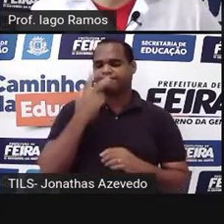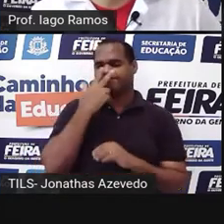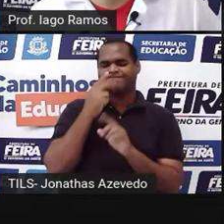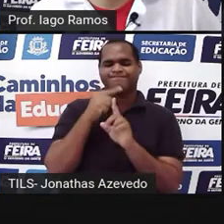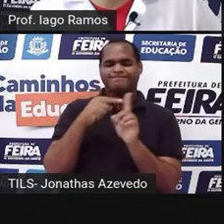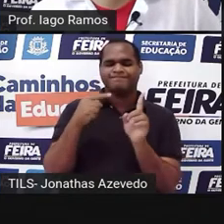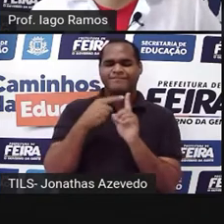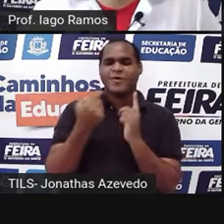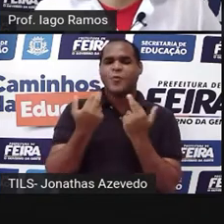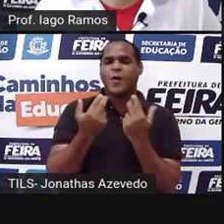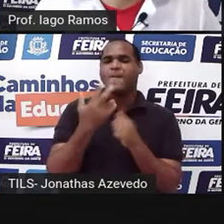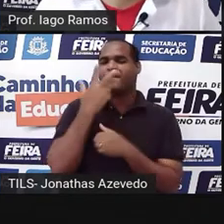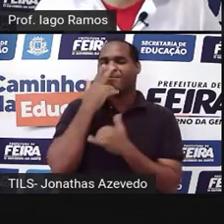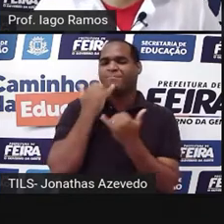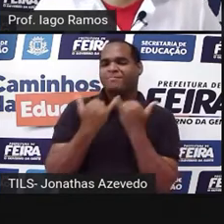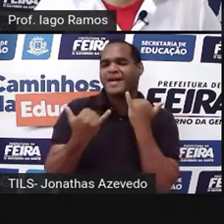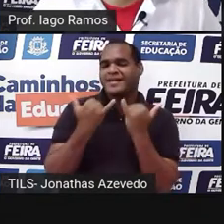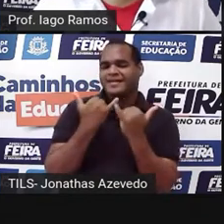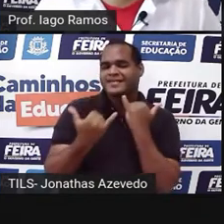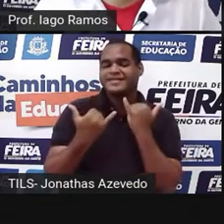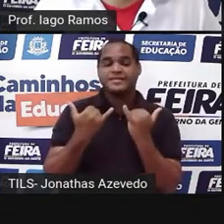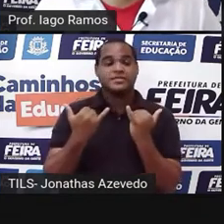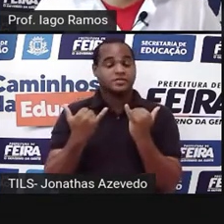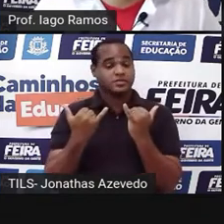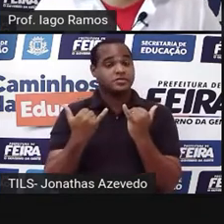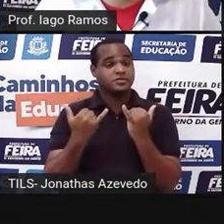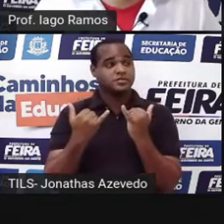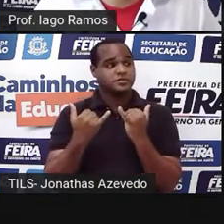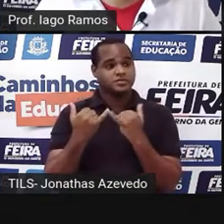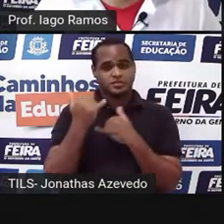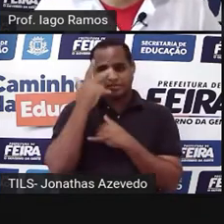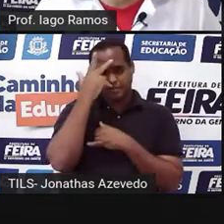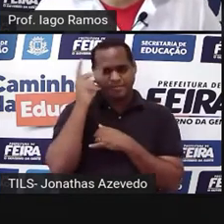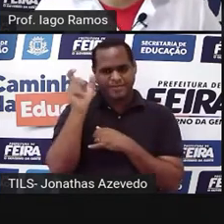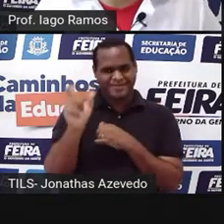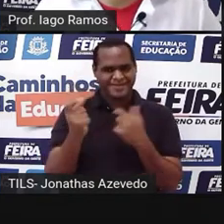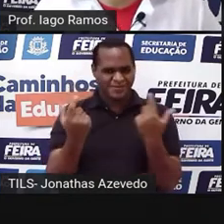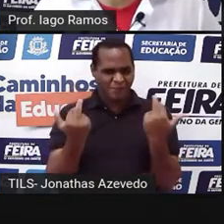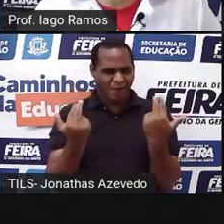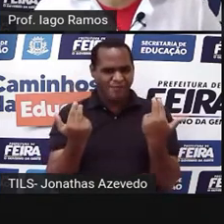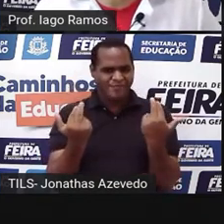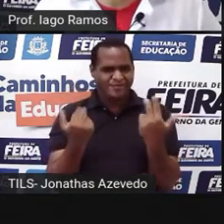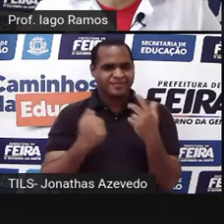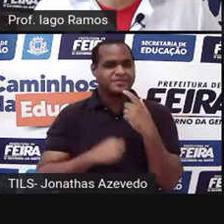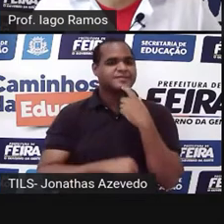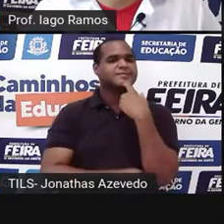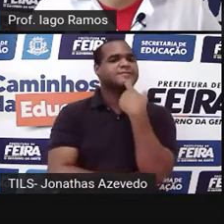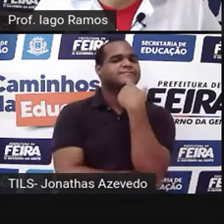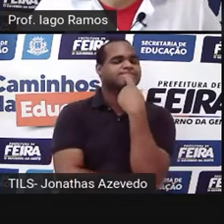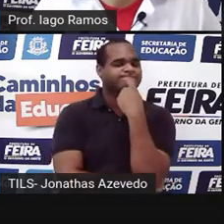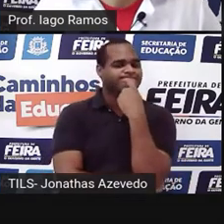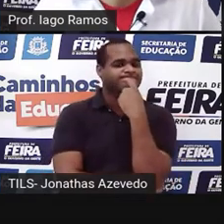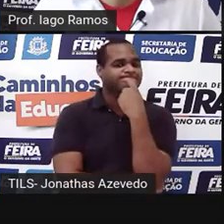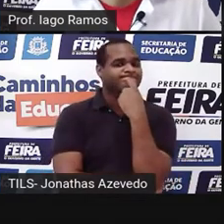Semelhança, professor, semelhança. É quando duas coisas são iguais?